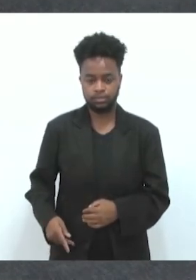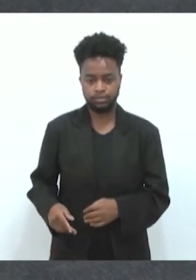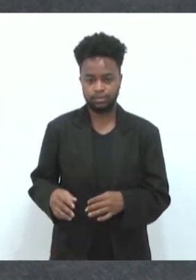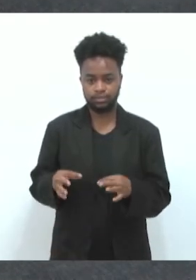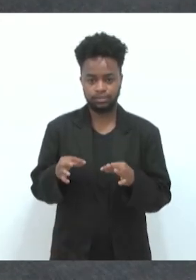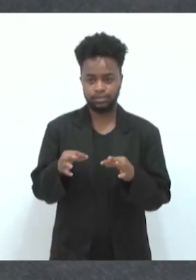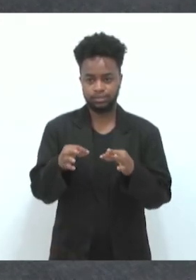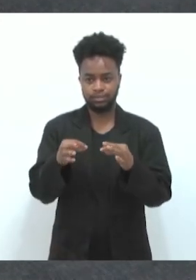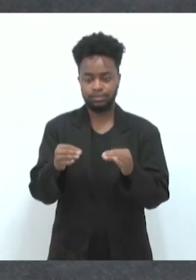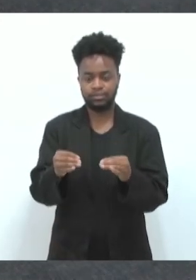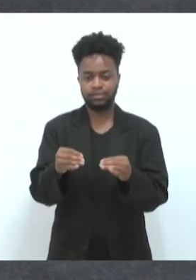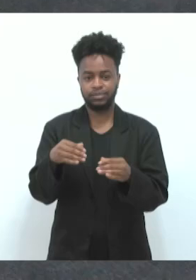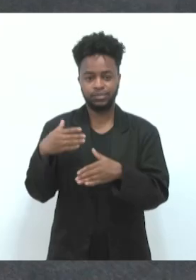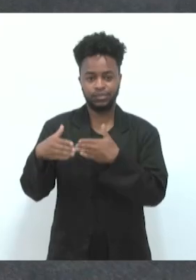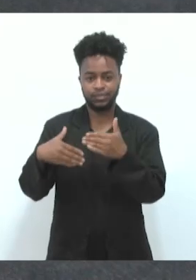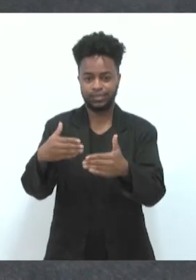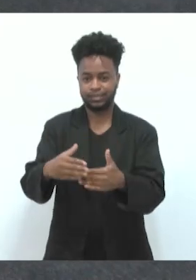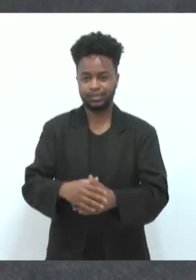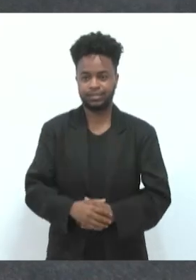esse evento.